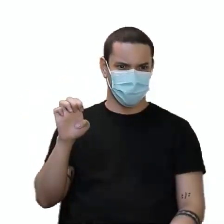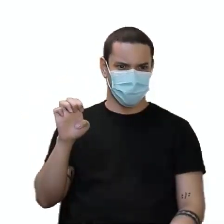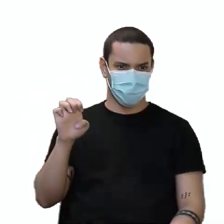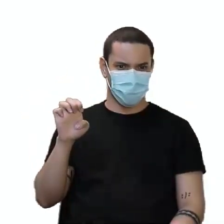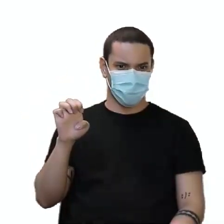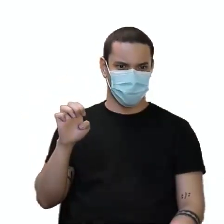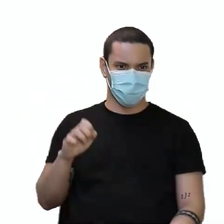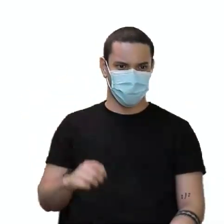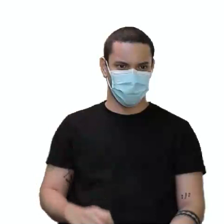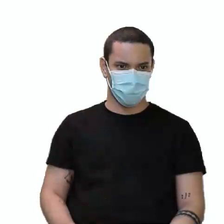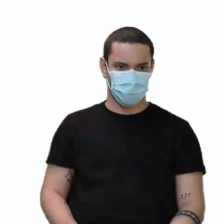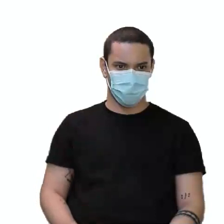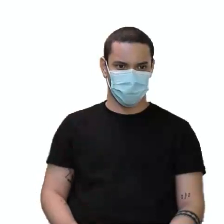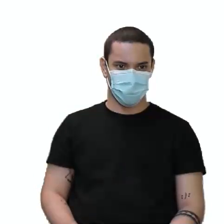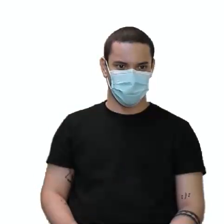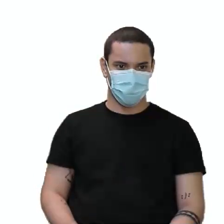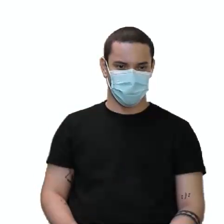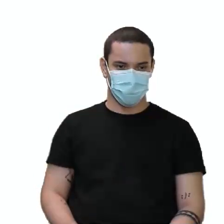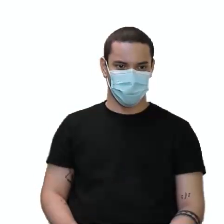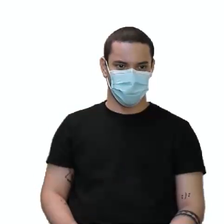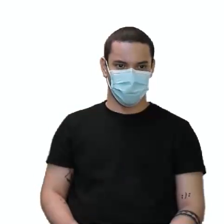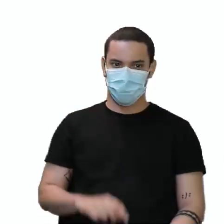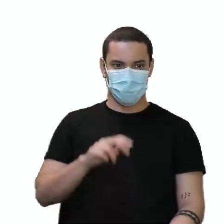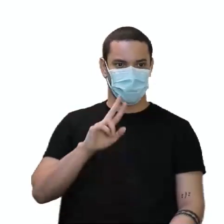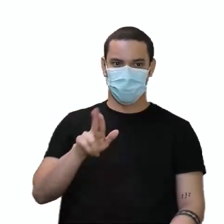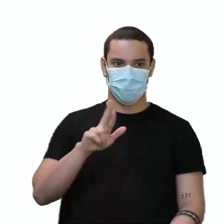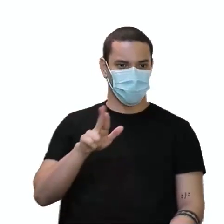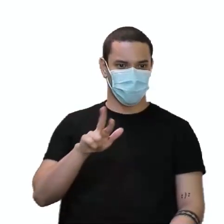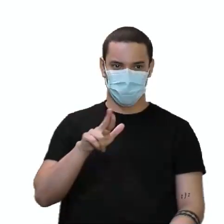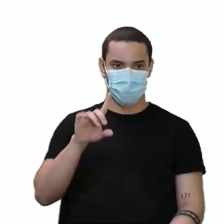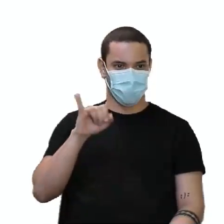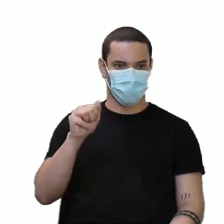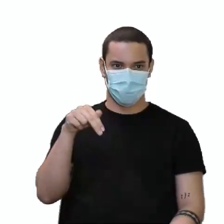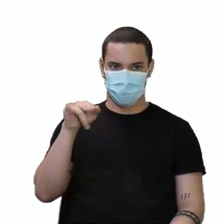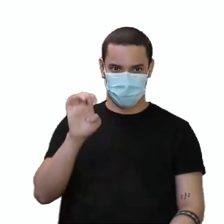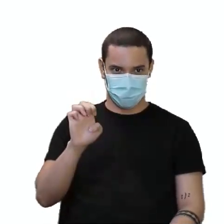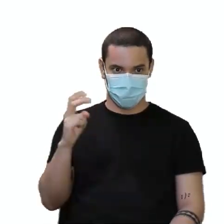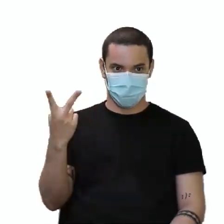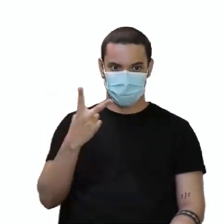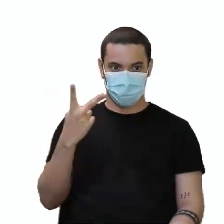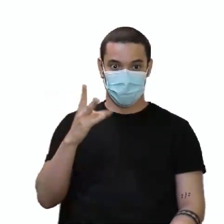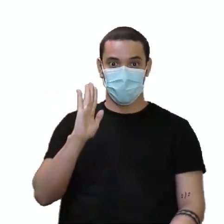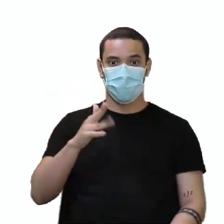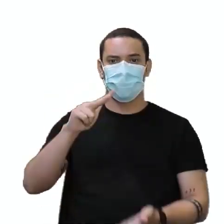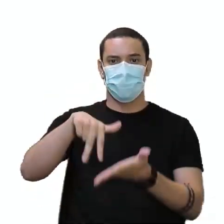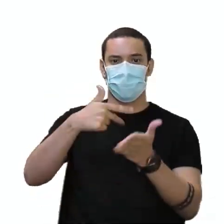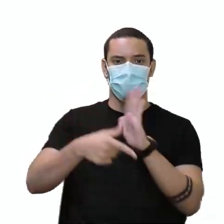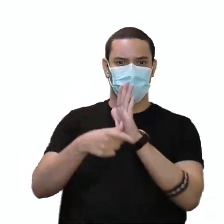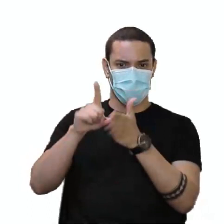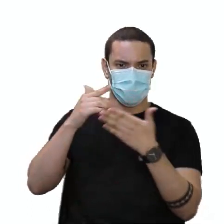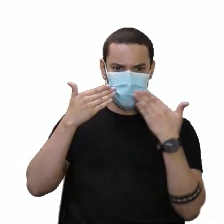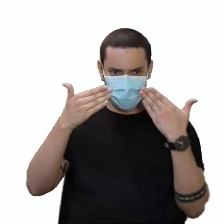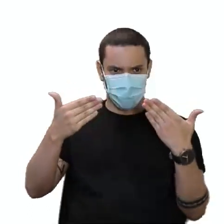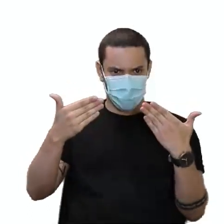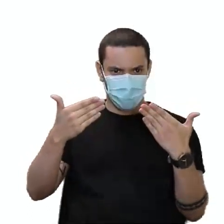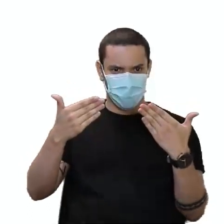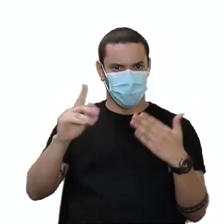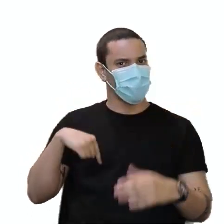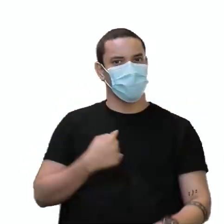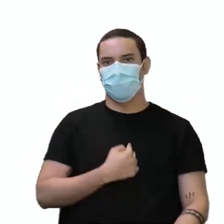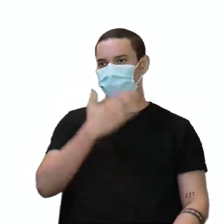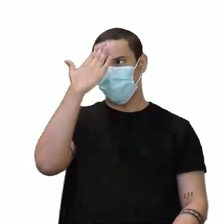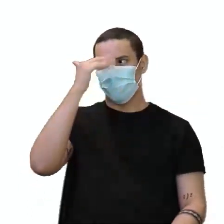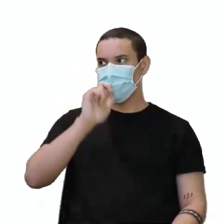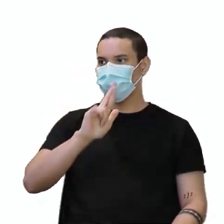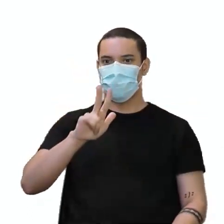Dani. Quem colocou um Jan aqui? Dani e Emily já tinham dançado na frente de várias pessoas antes da competição. Primeiro que a gente sabe que isso não é